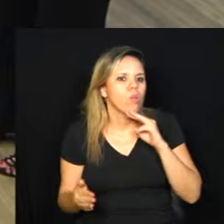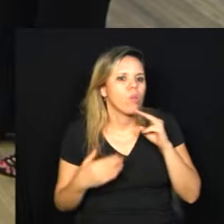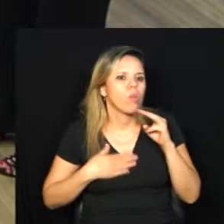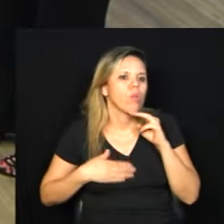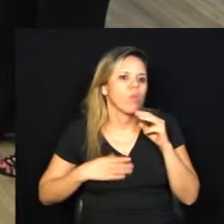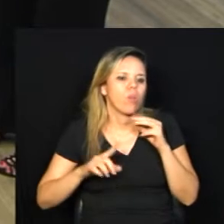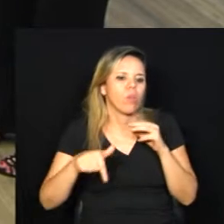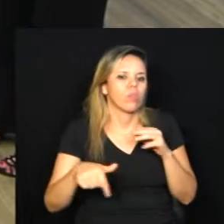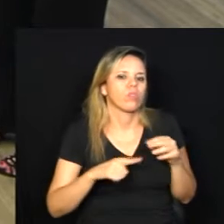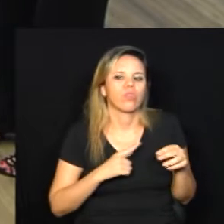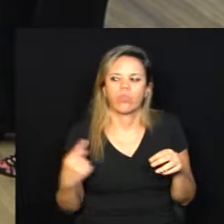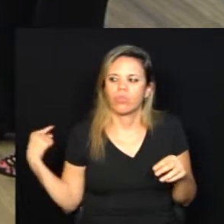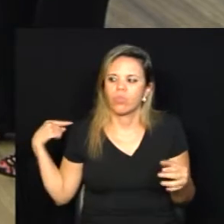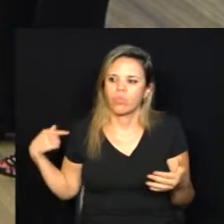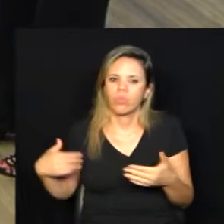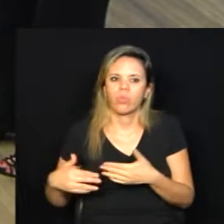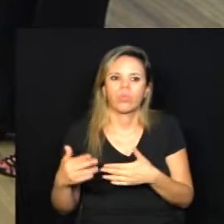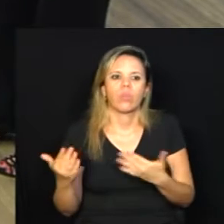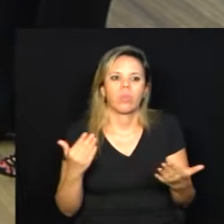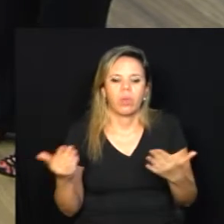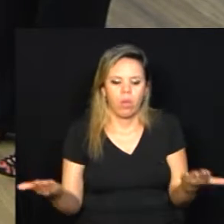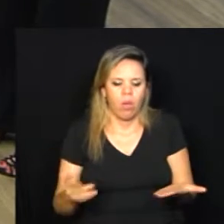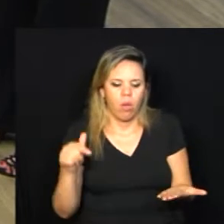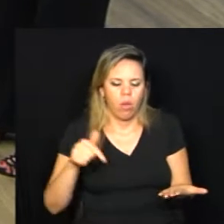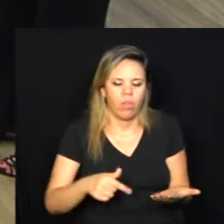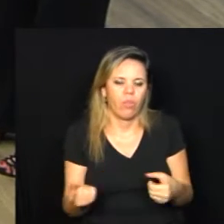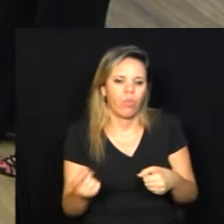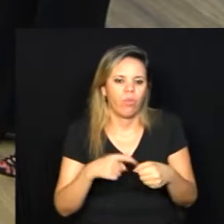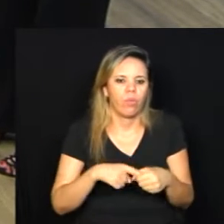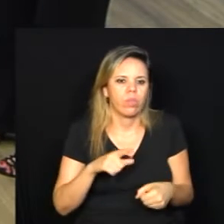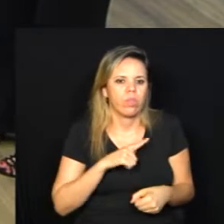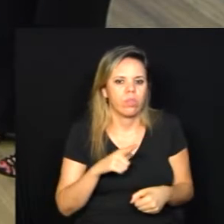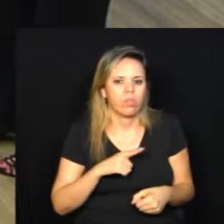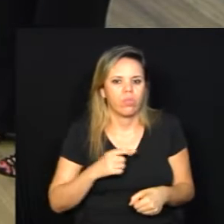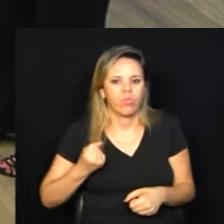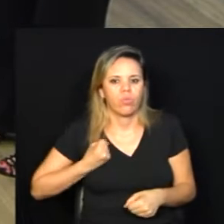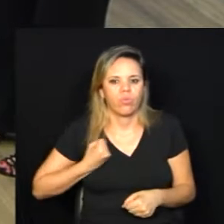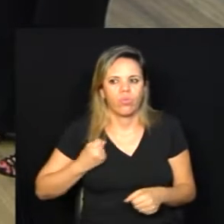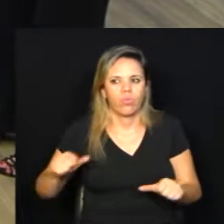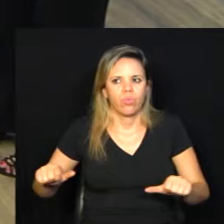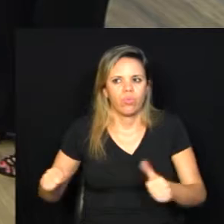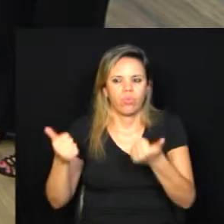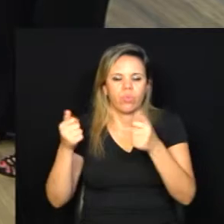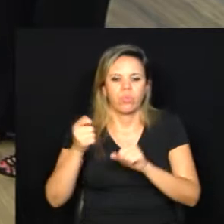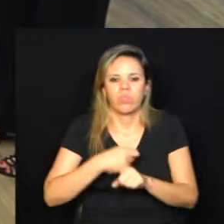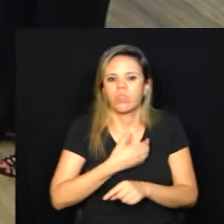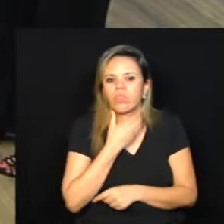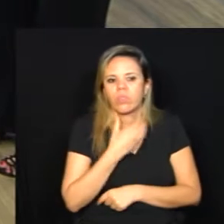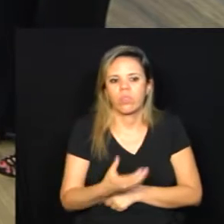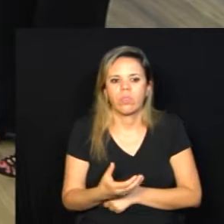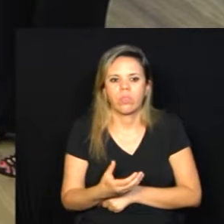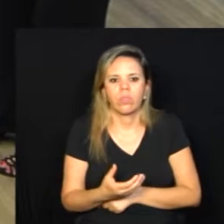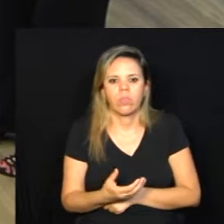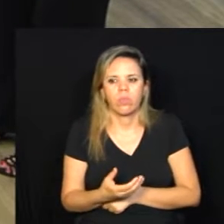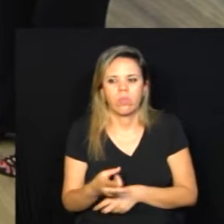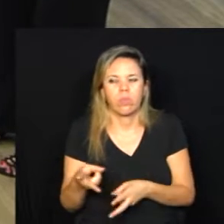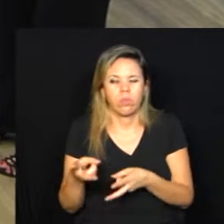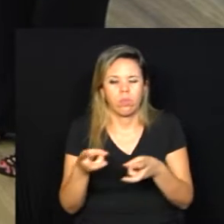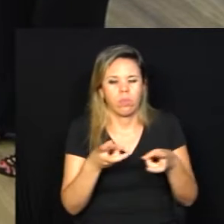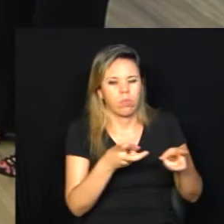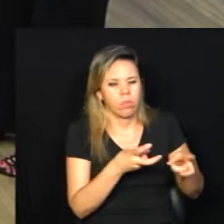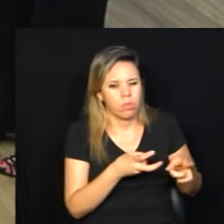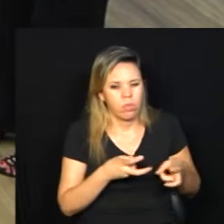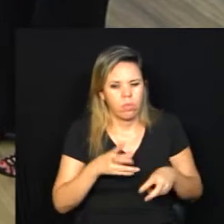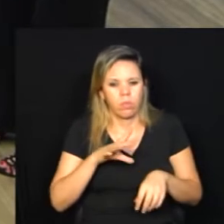depois que nós tivemos picos, e agora volta a ter. A gente estava com números positivos em dezembro, a gente percebia que a